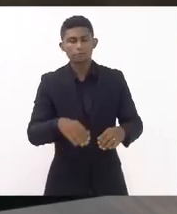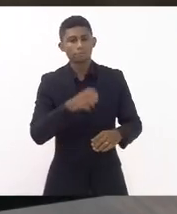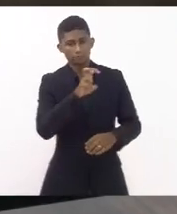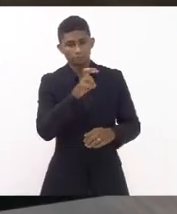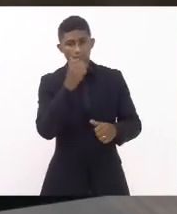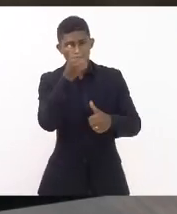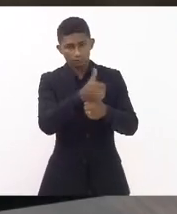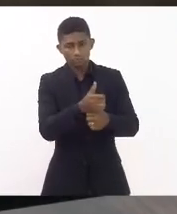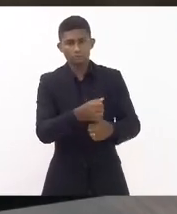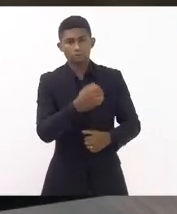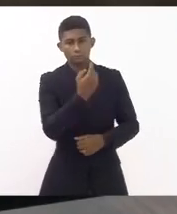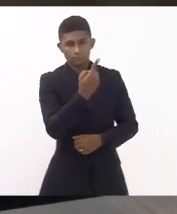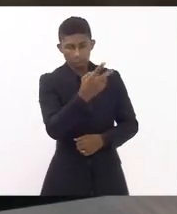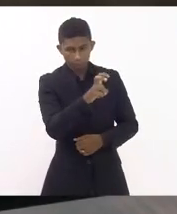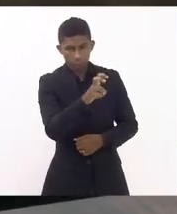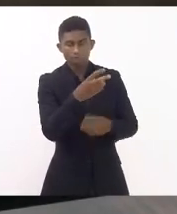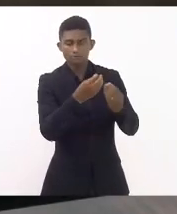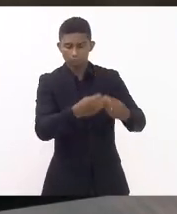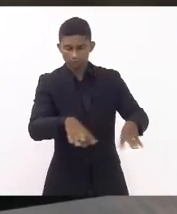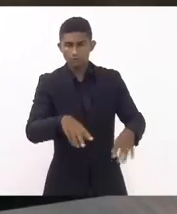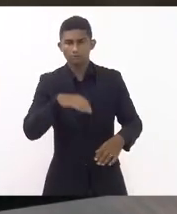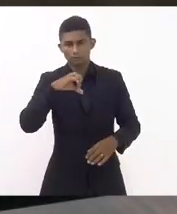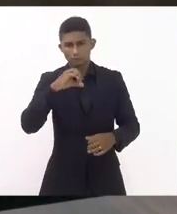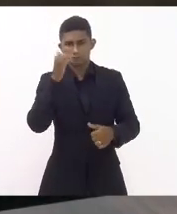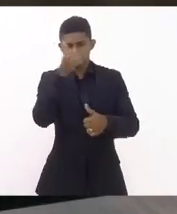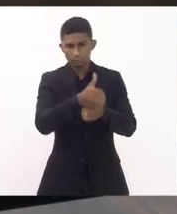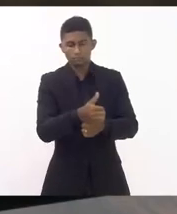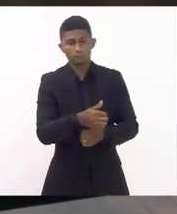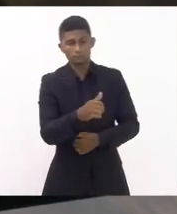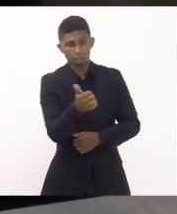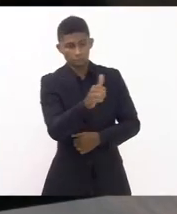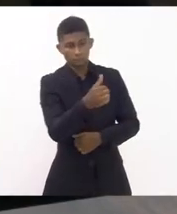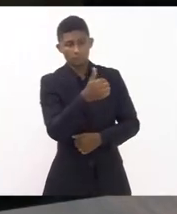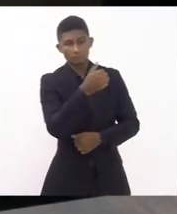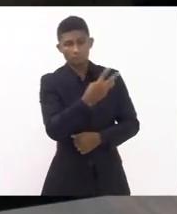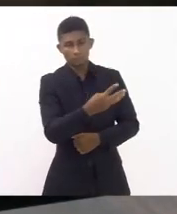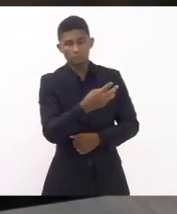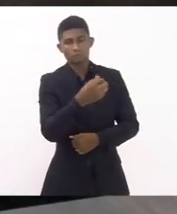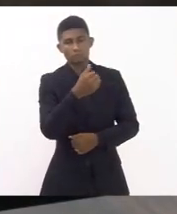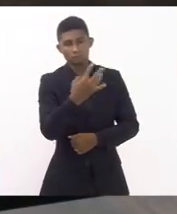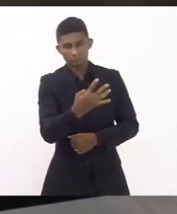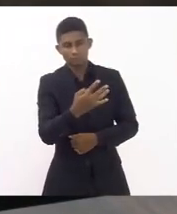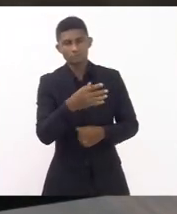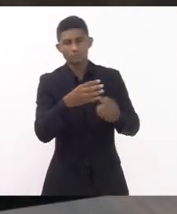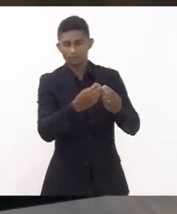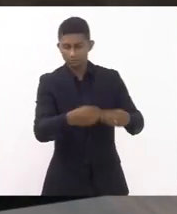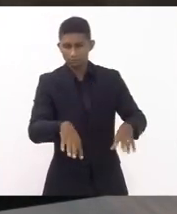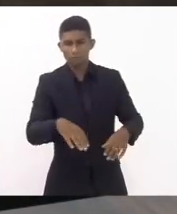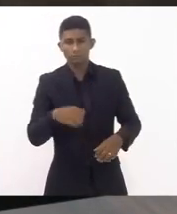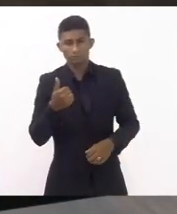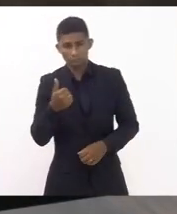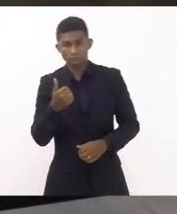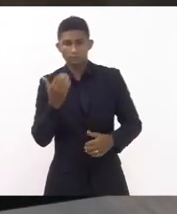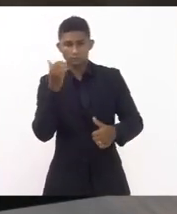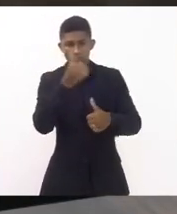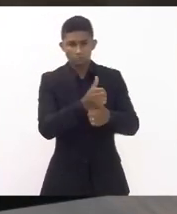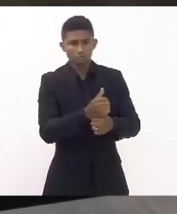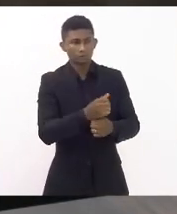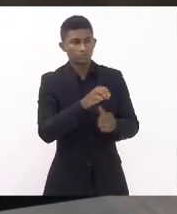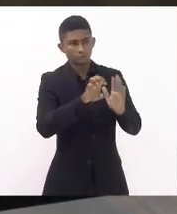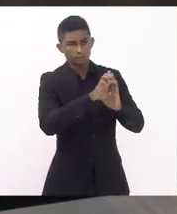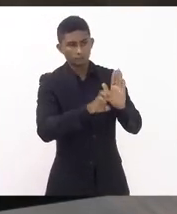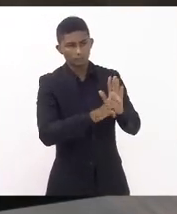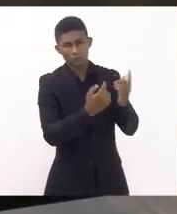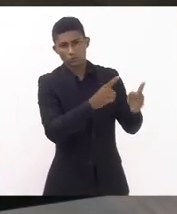5. Emenda 15, prejudicada pela emenda 9. Emenda 11, 13 e 14, prejudicado pela emenda 1. Contrárias demais emendas, concluindo